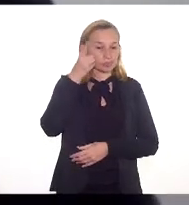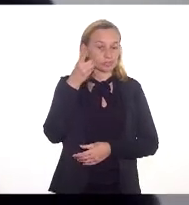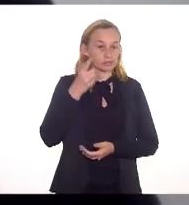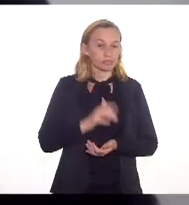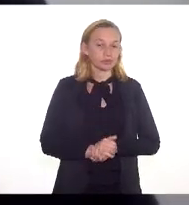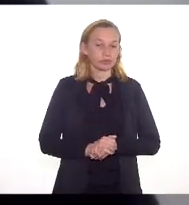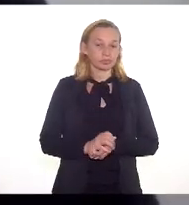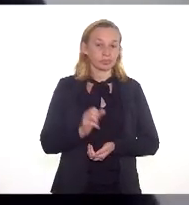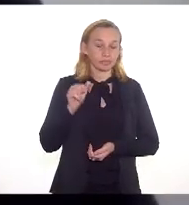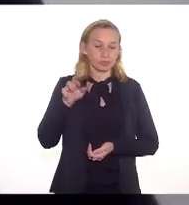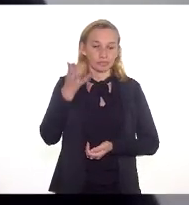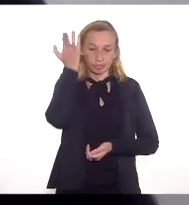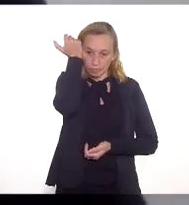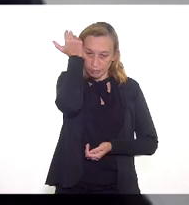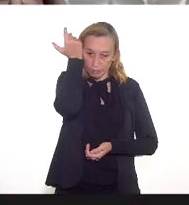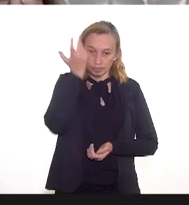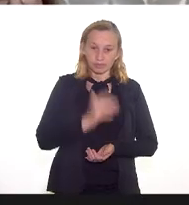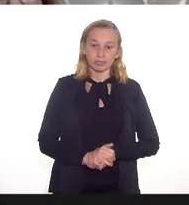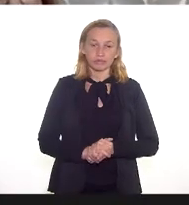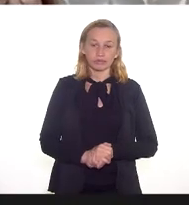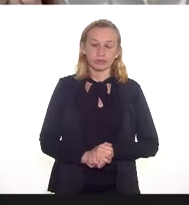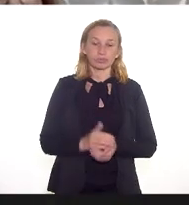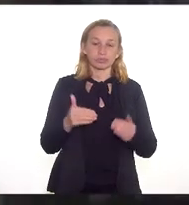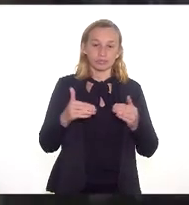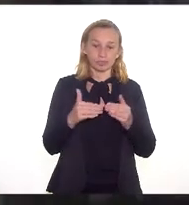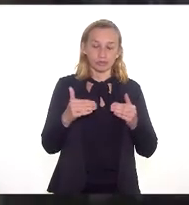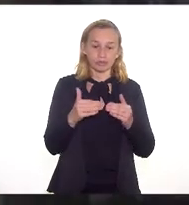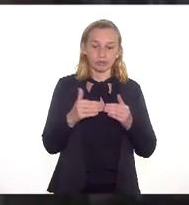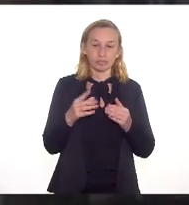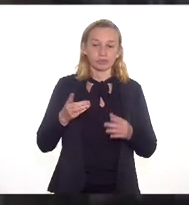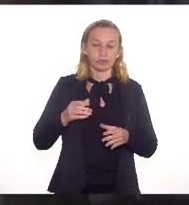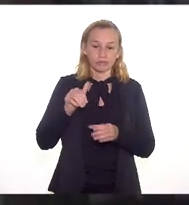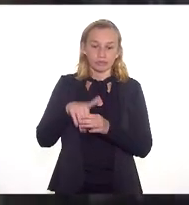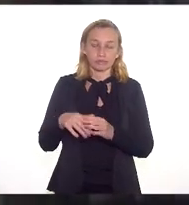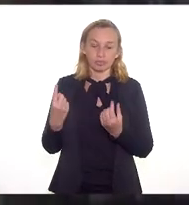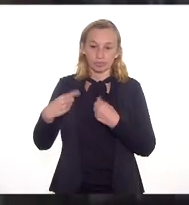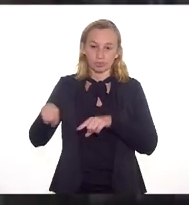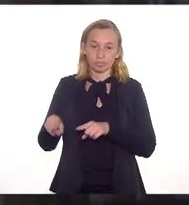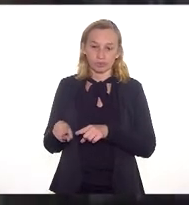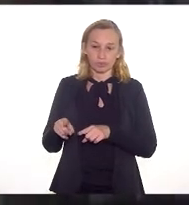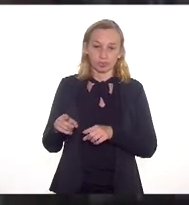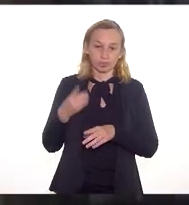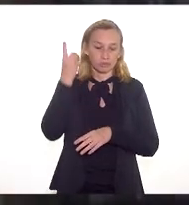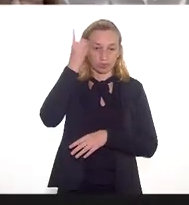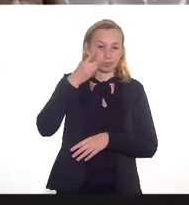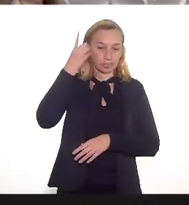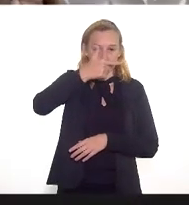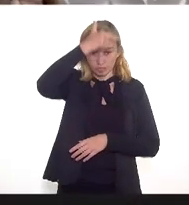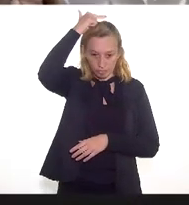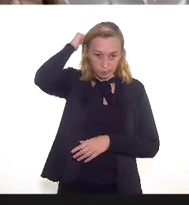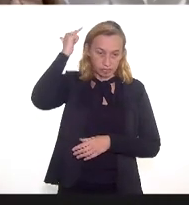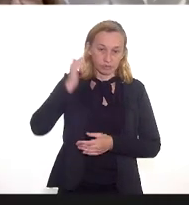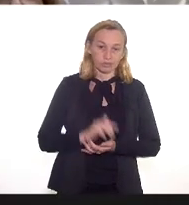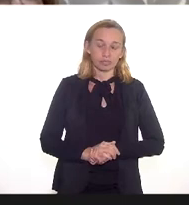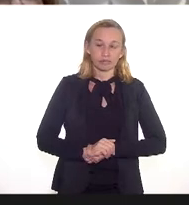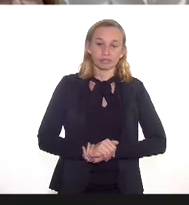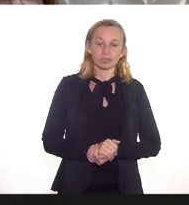o deputado Eliomar Coelho? De acordo com o voto divergente do deputado Luiz Paulo Correa da Rocha.